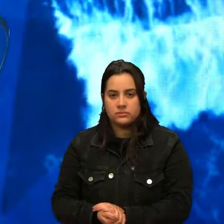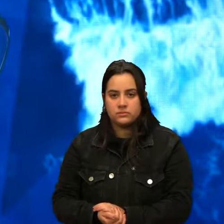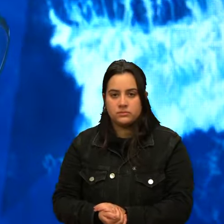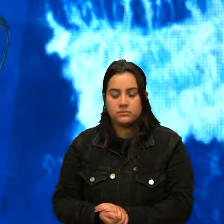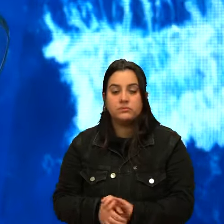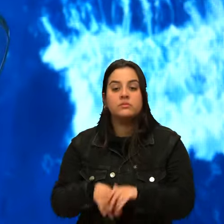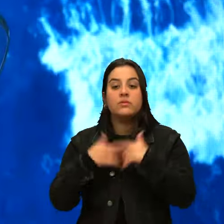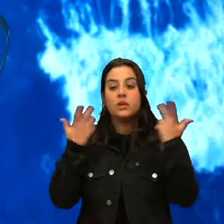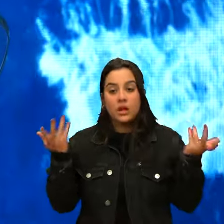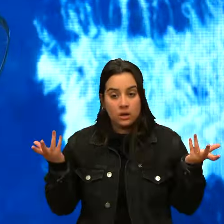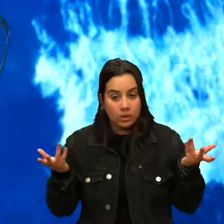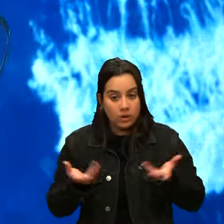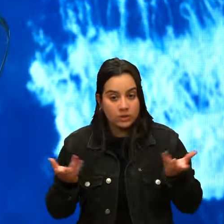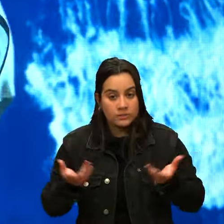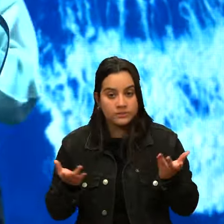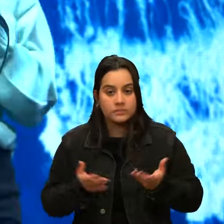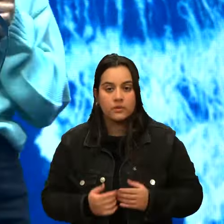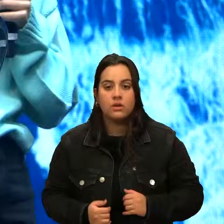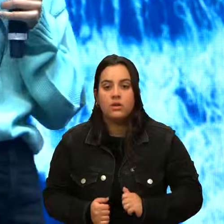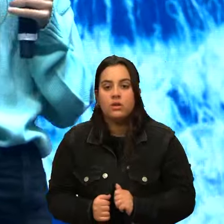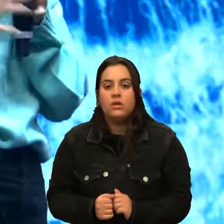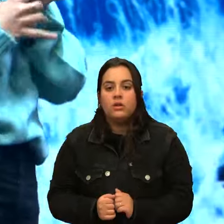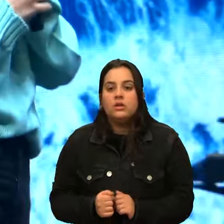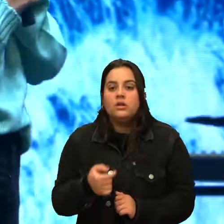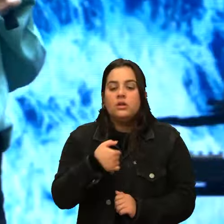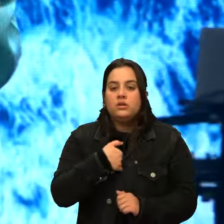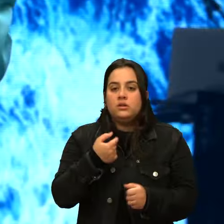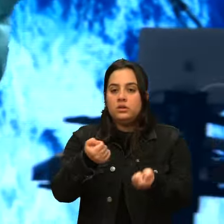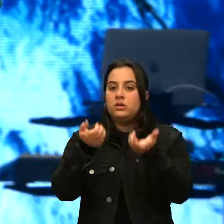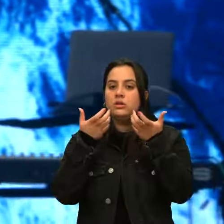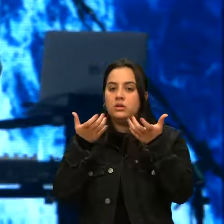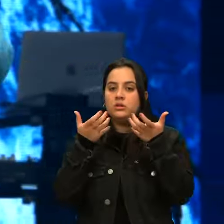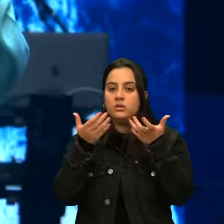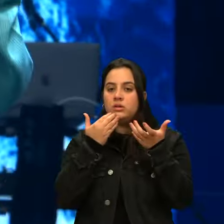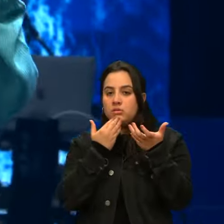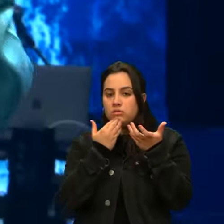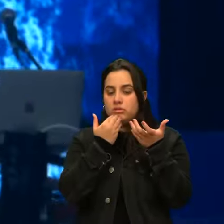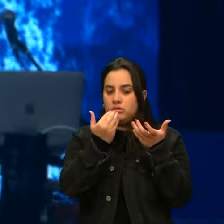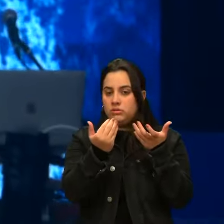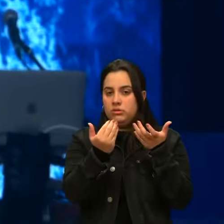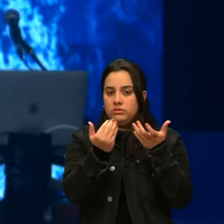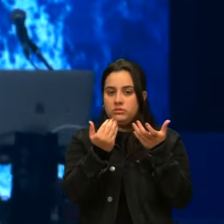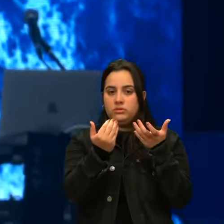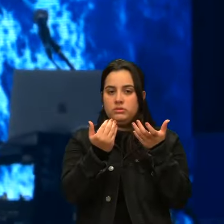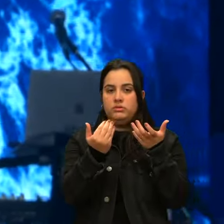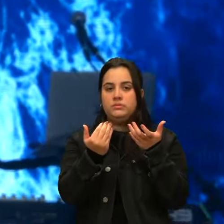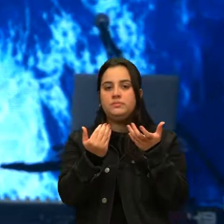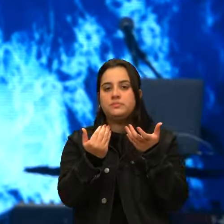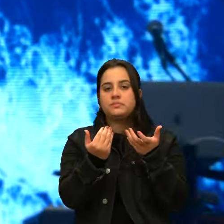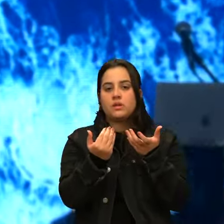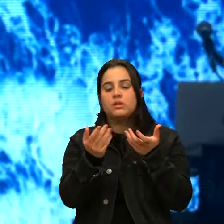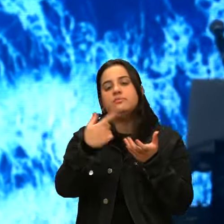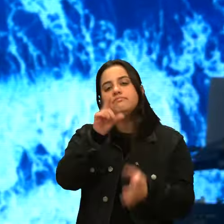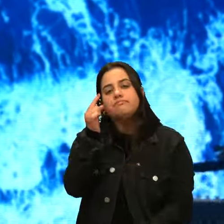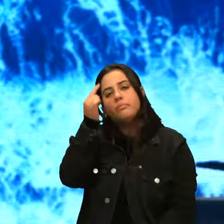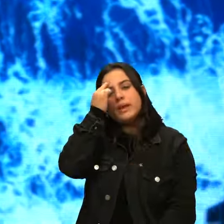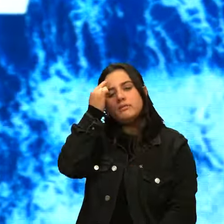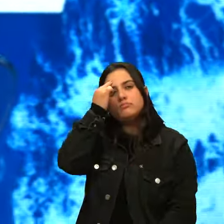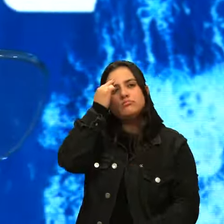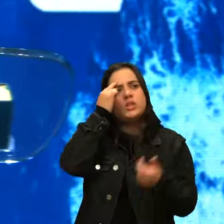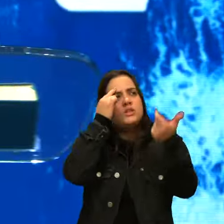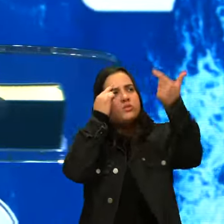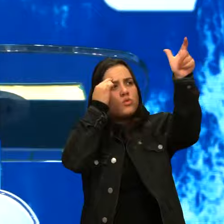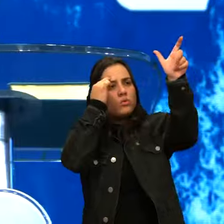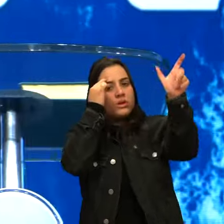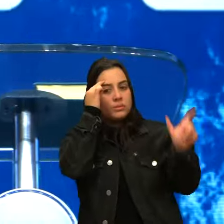E agora, eu queria pedir para você pensar em outra pessoa. Queria